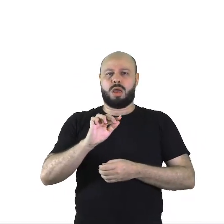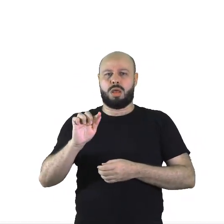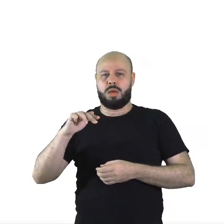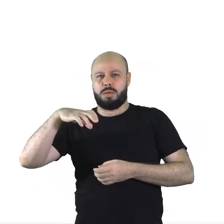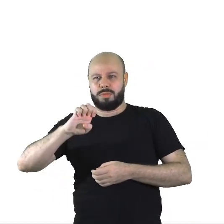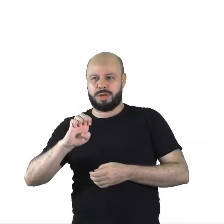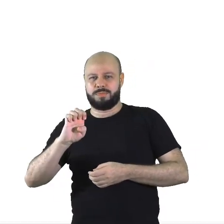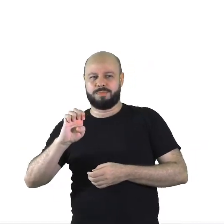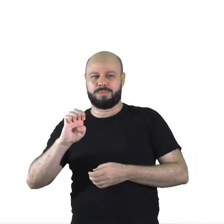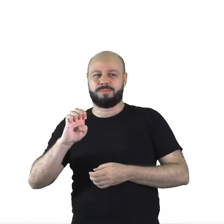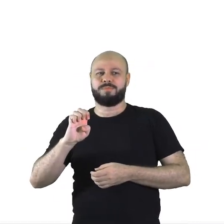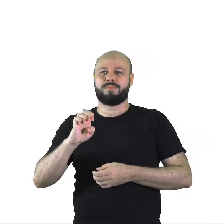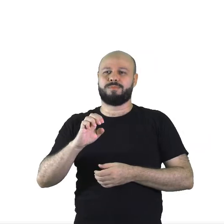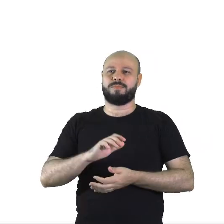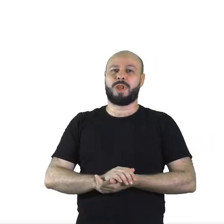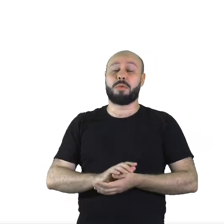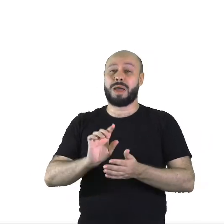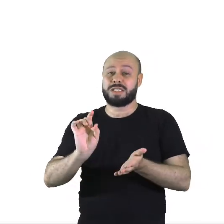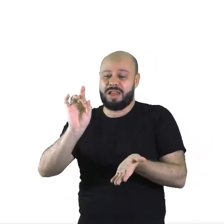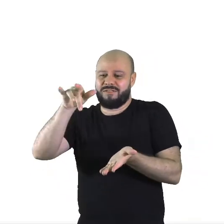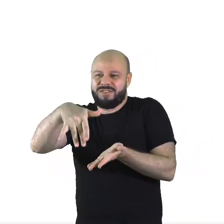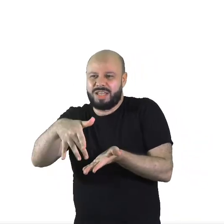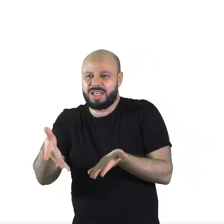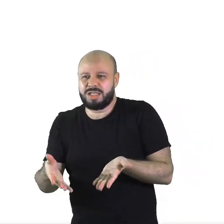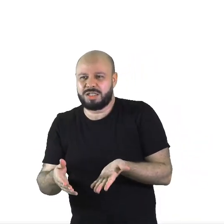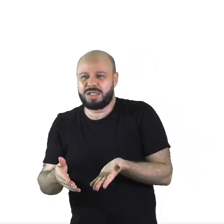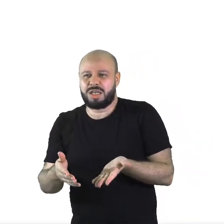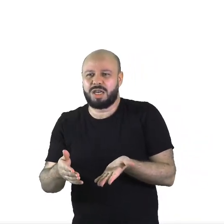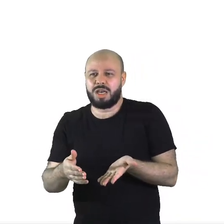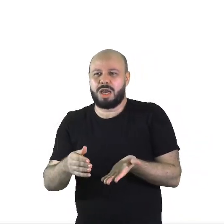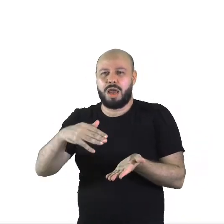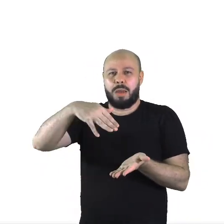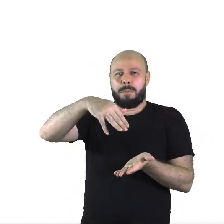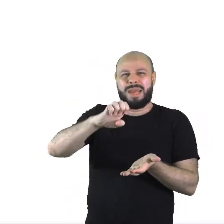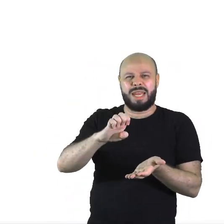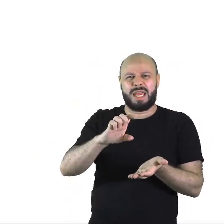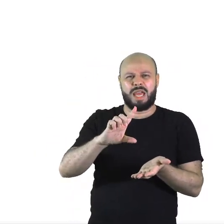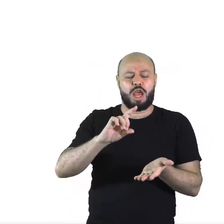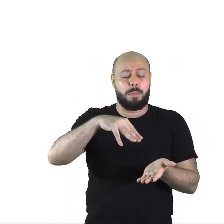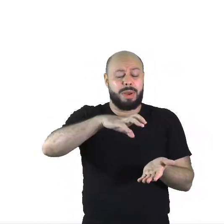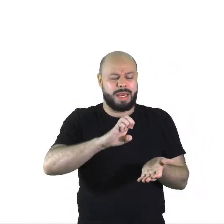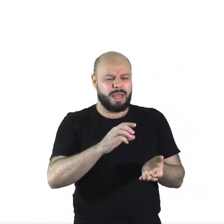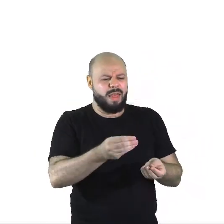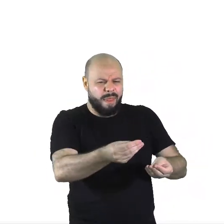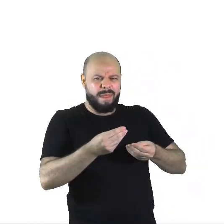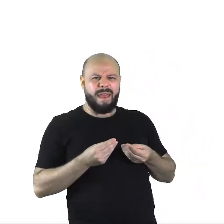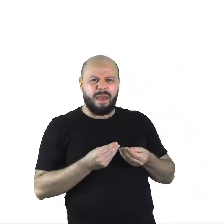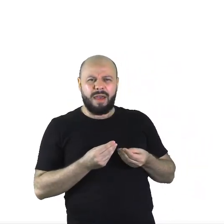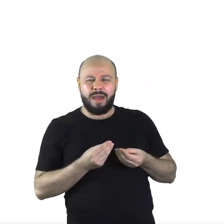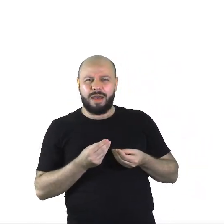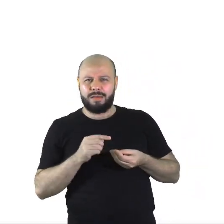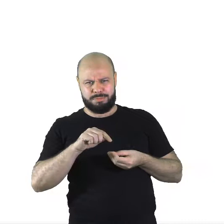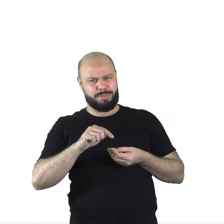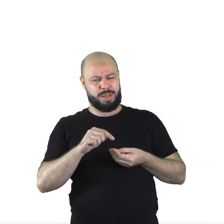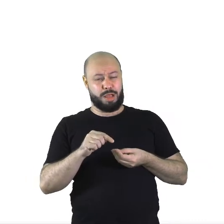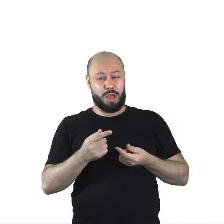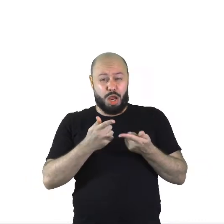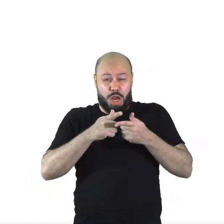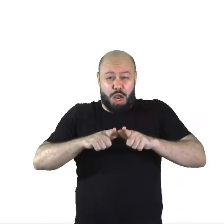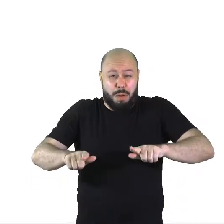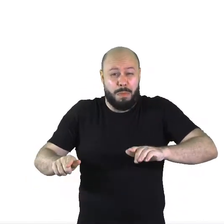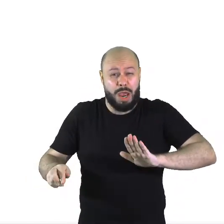ele finaliza utilizando o me antes do verbo, me dá um cigarro, que pela gramática